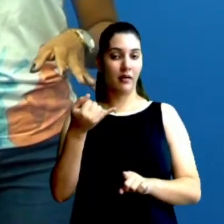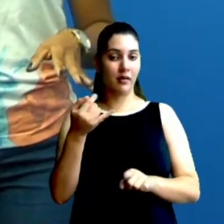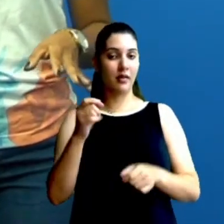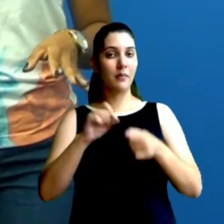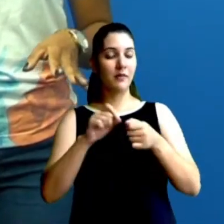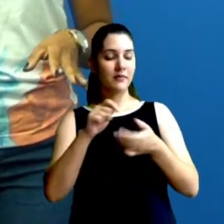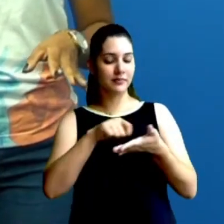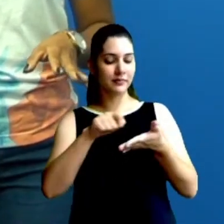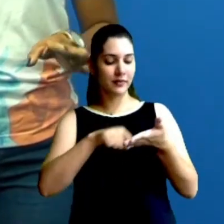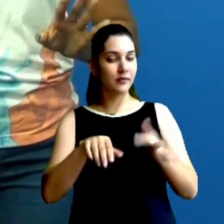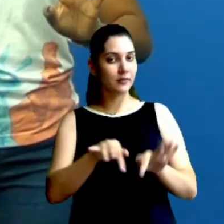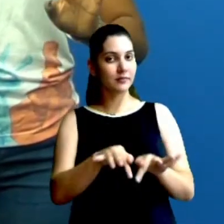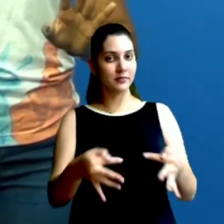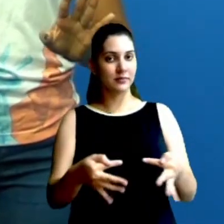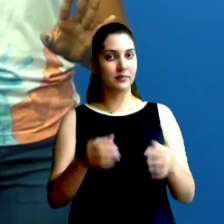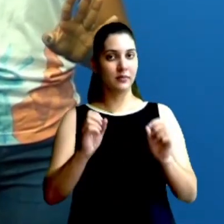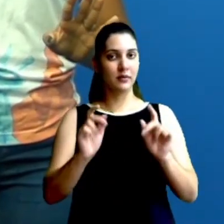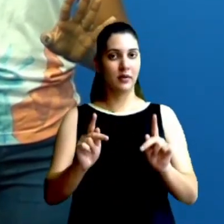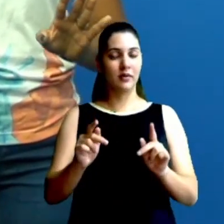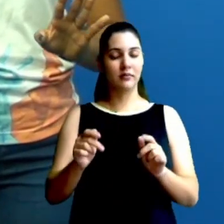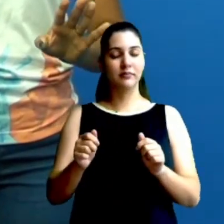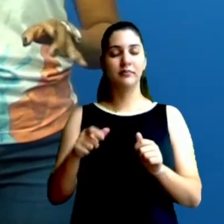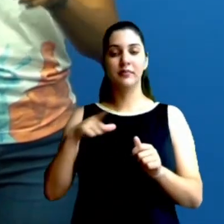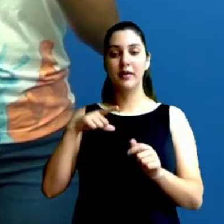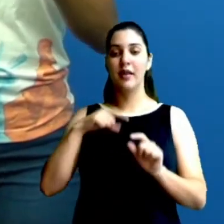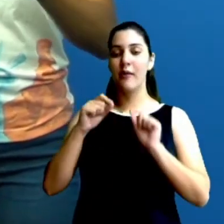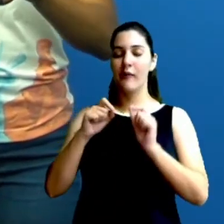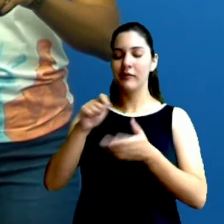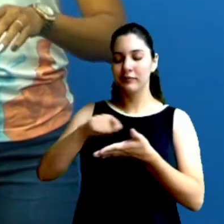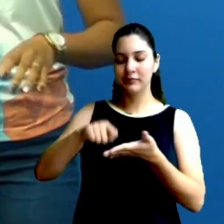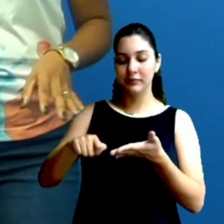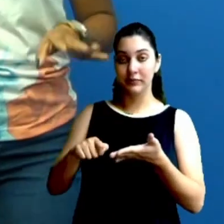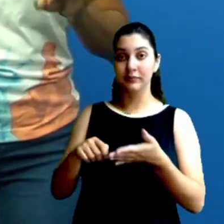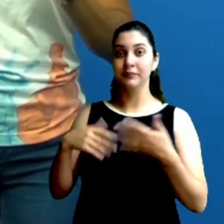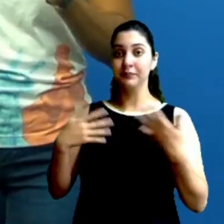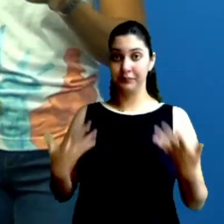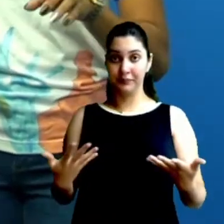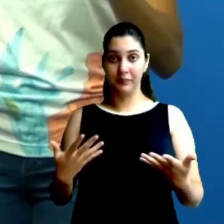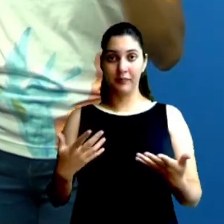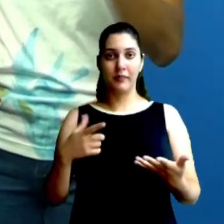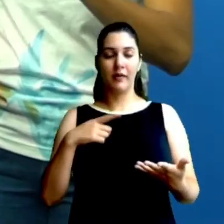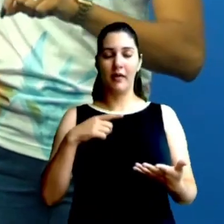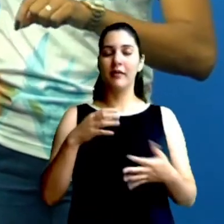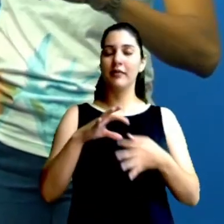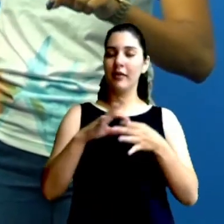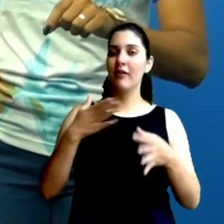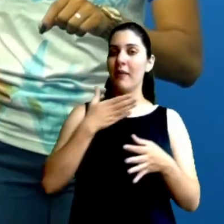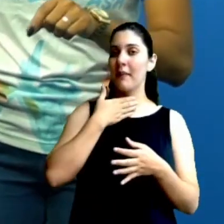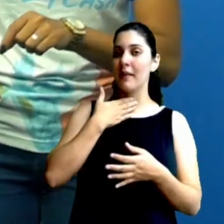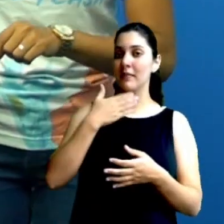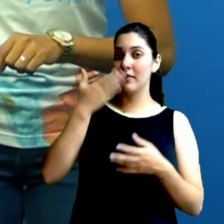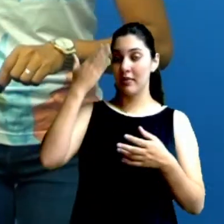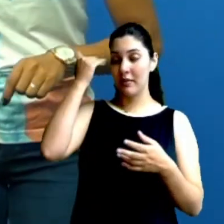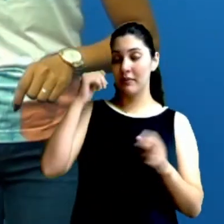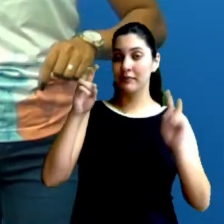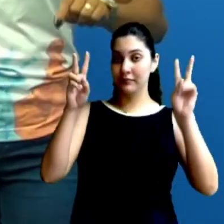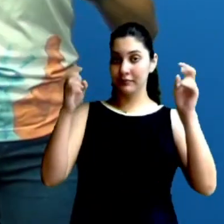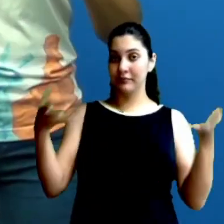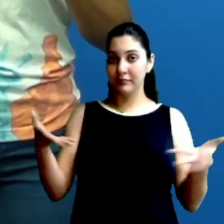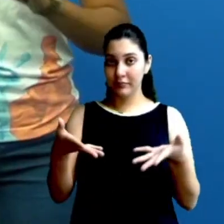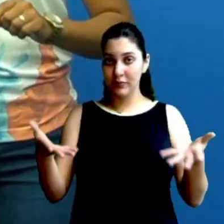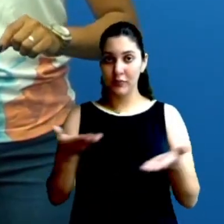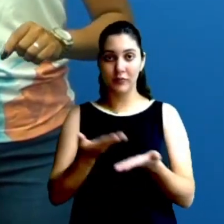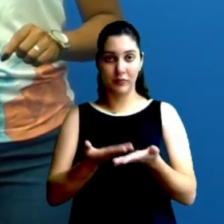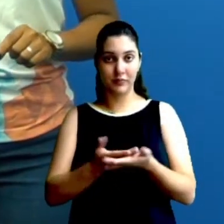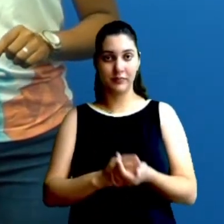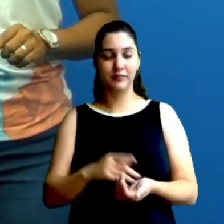aquela anotação básica, né? Para ficar tudo aí em dia. Então, gente, vamos deixar de papo e vamos saber o tema da aula de hoje.